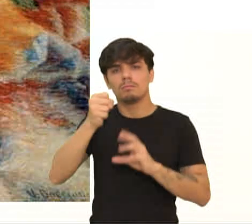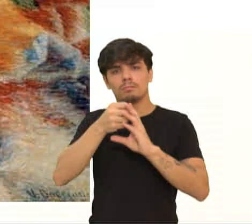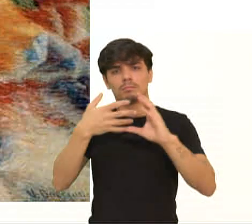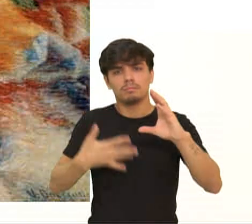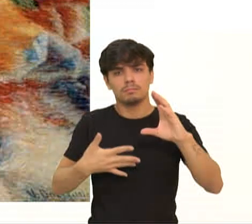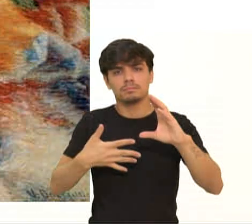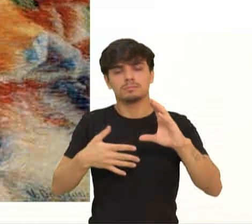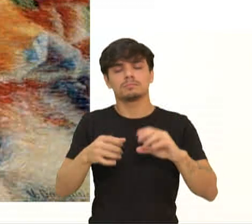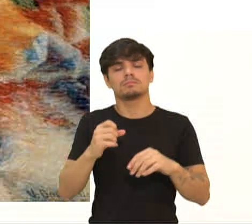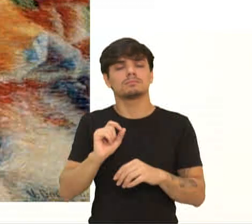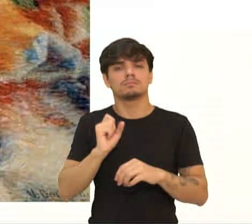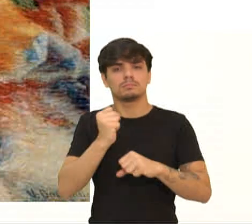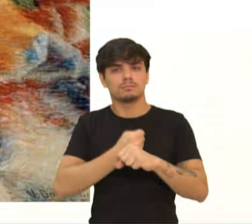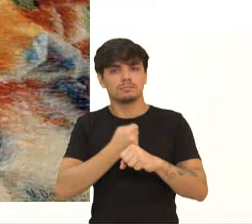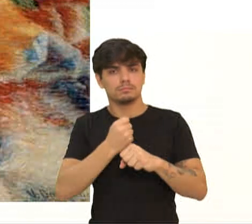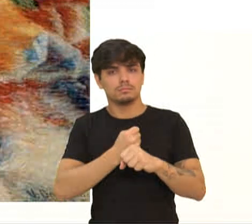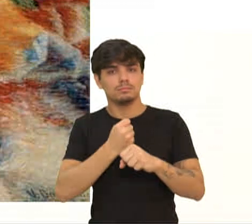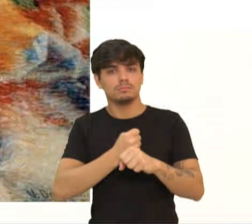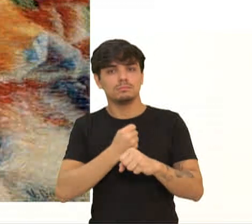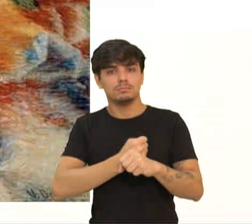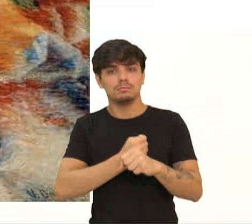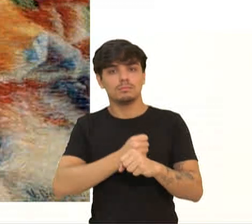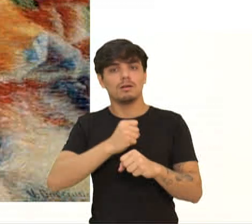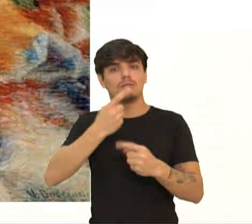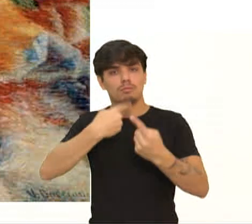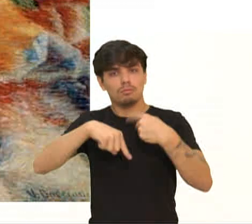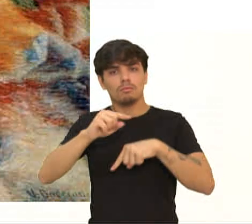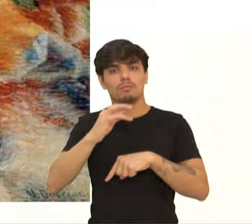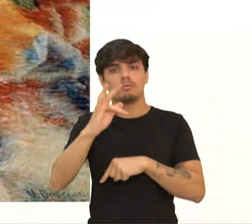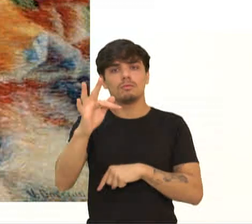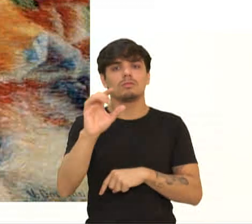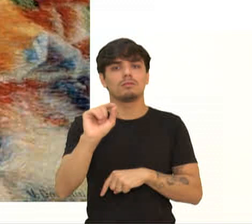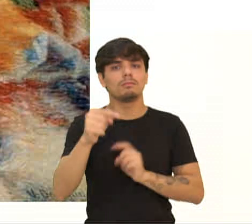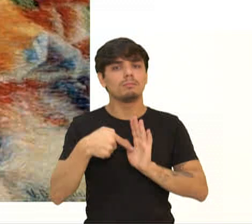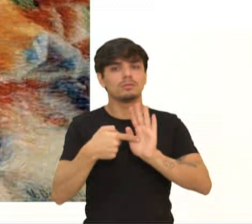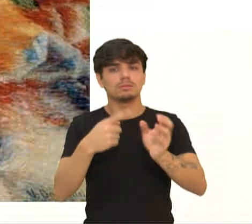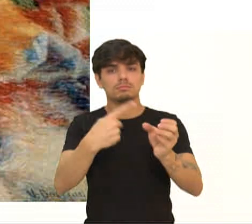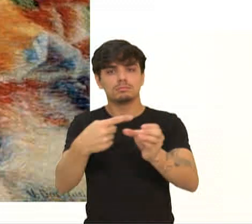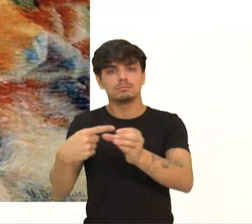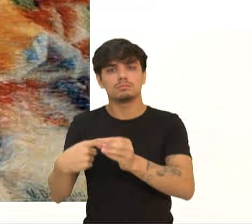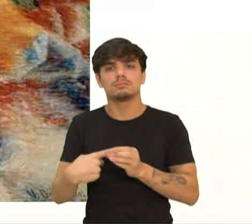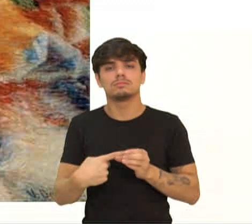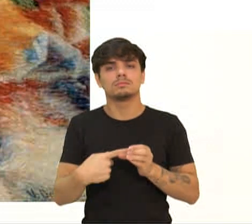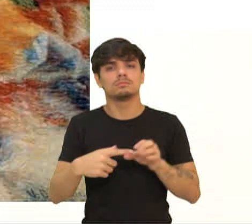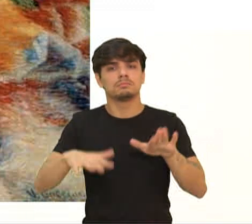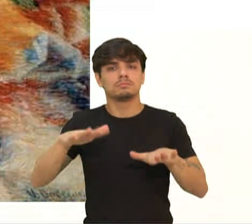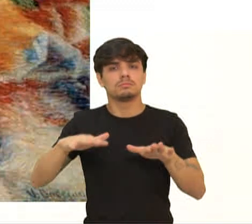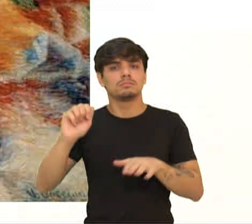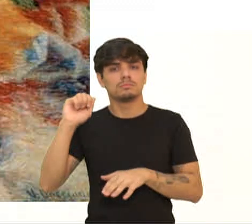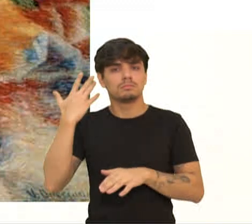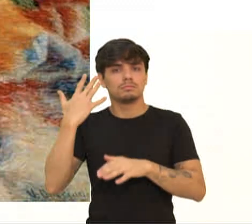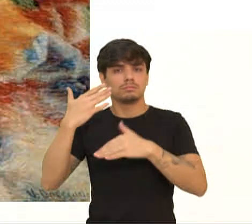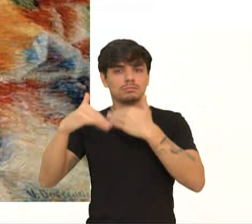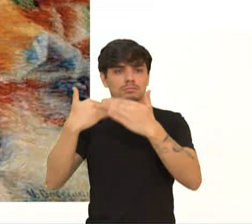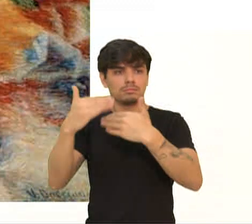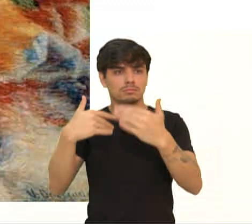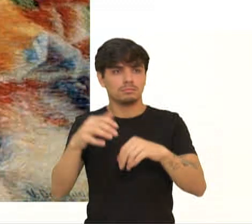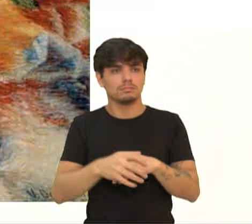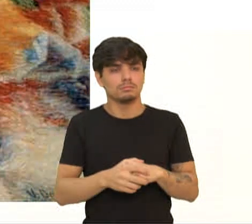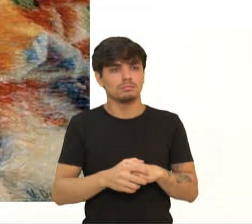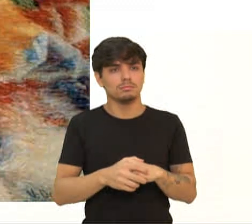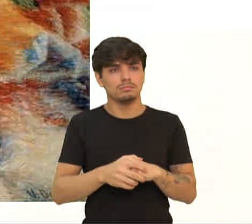resuminho das principais características do que a gente está vendo. A gente vai ver os artistas agora, começando pelo Boccioni, Umberto